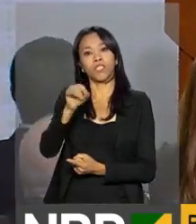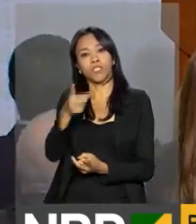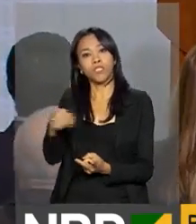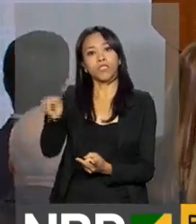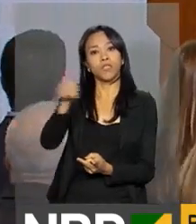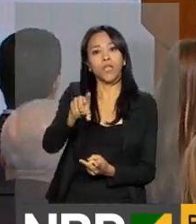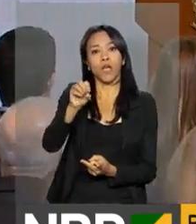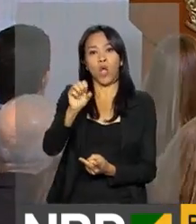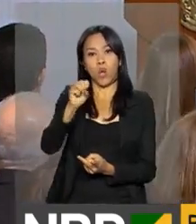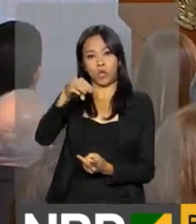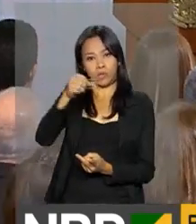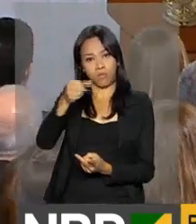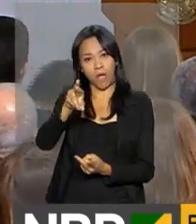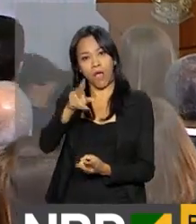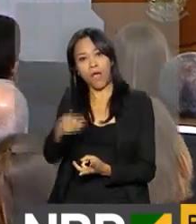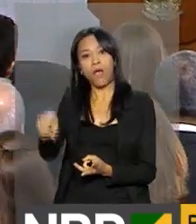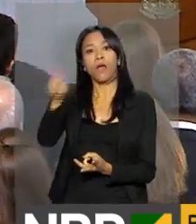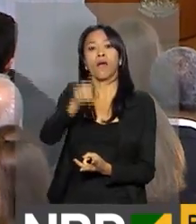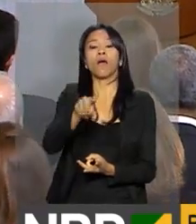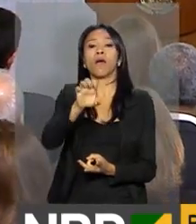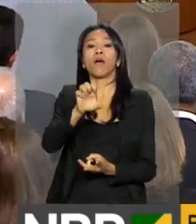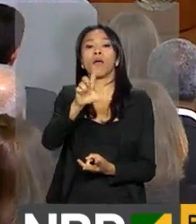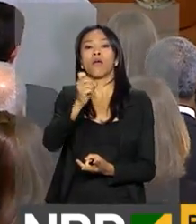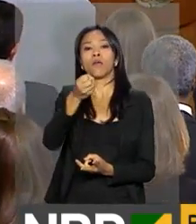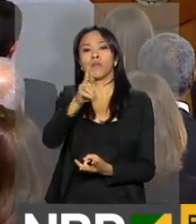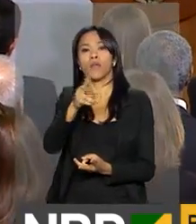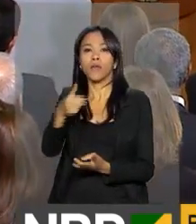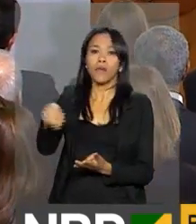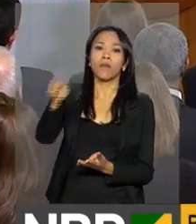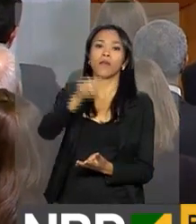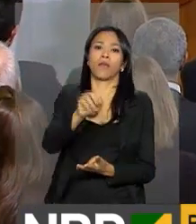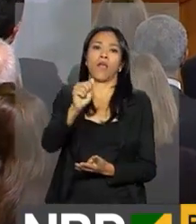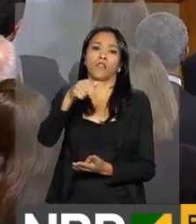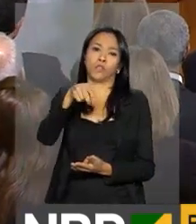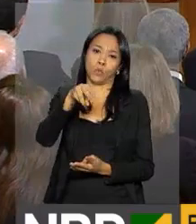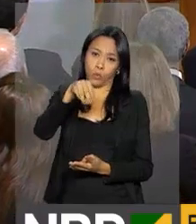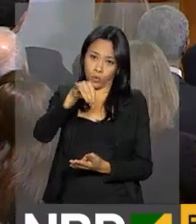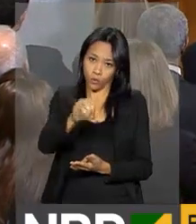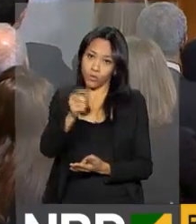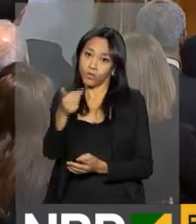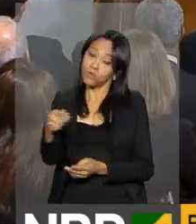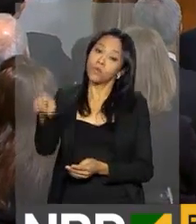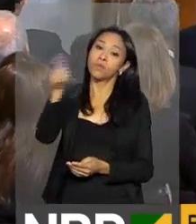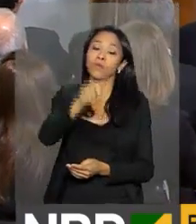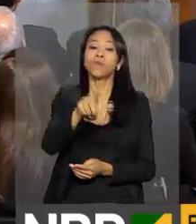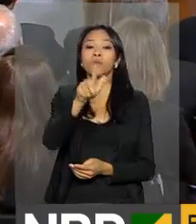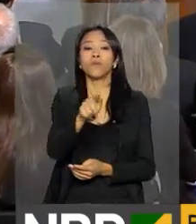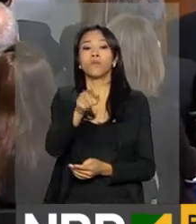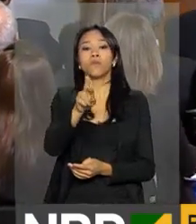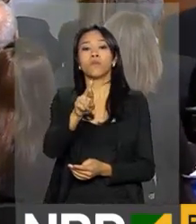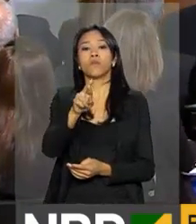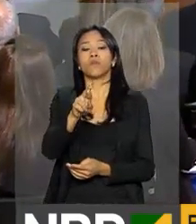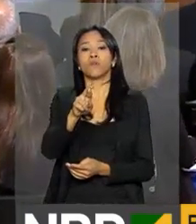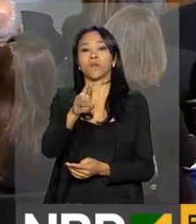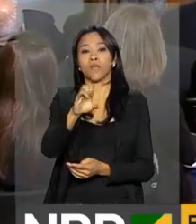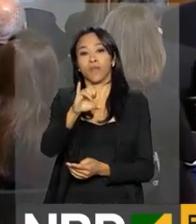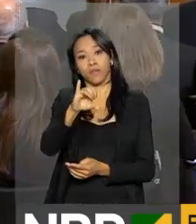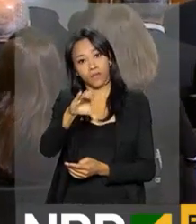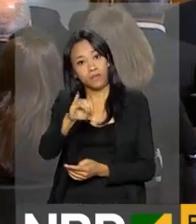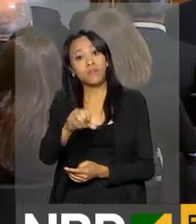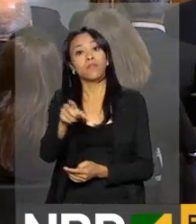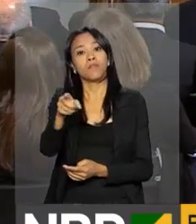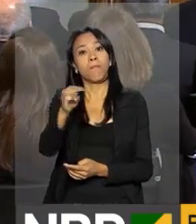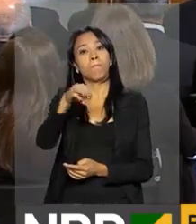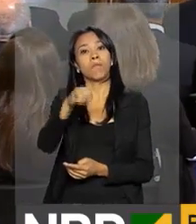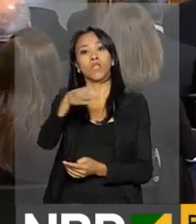Sarney Filho, o Helder Barbalho, o Antônio Bassaí, a Grace Maria Fernandes Mendonça,